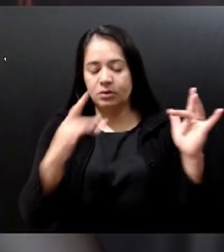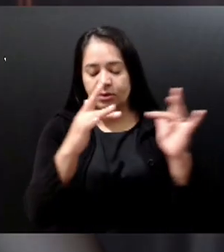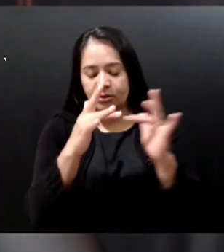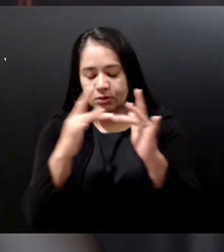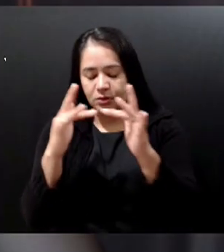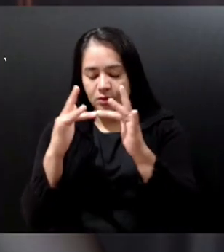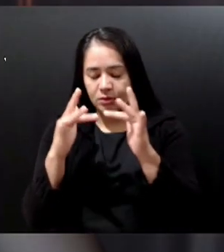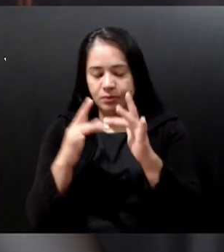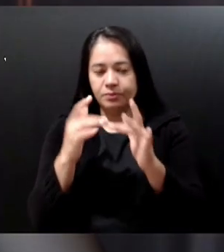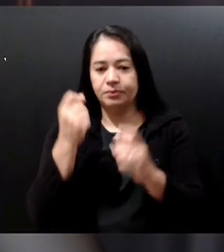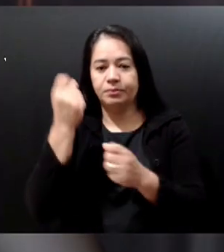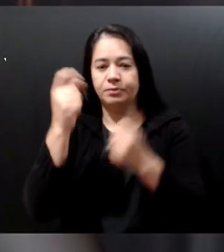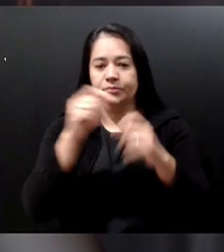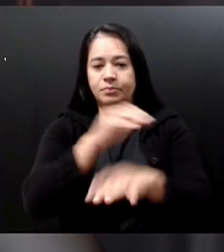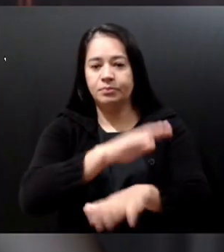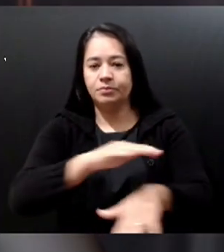homoafetivas,